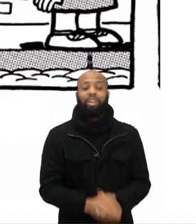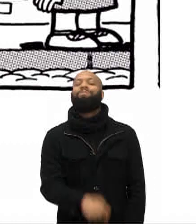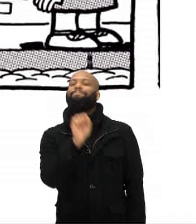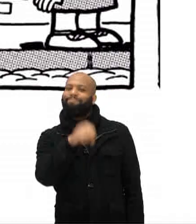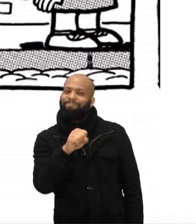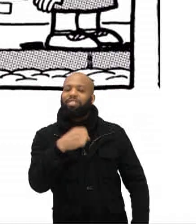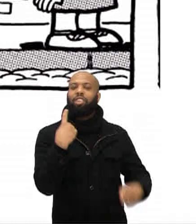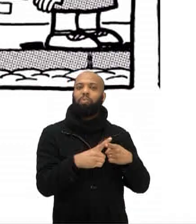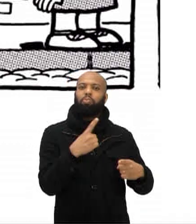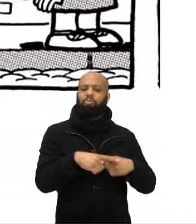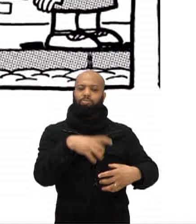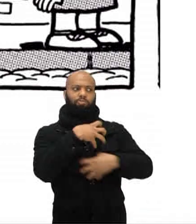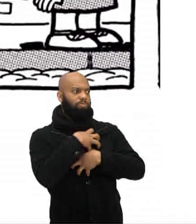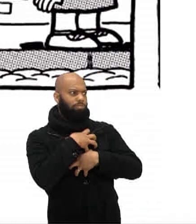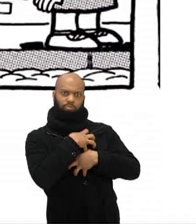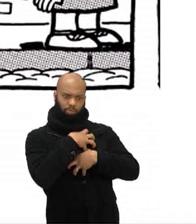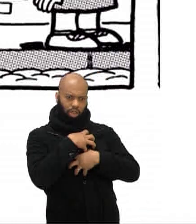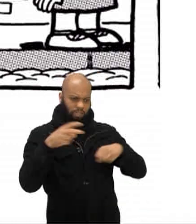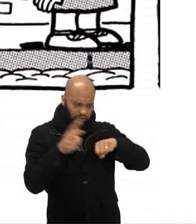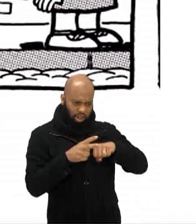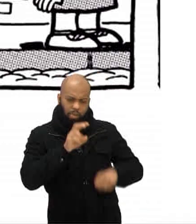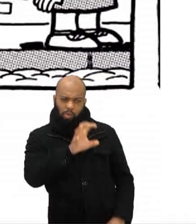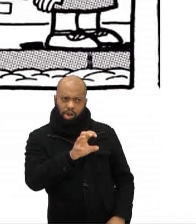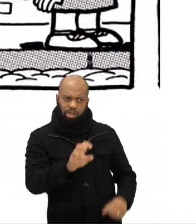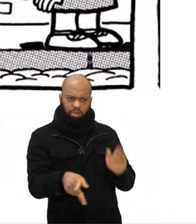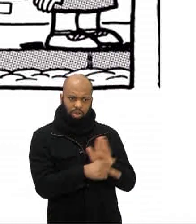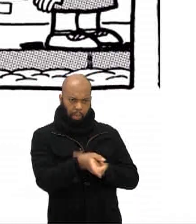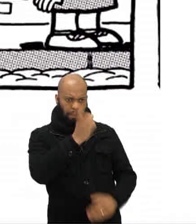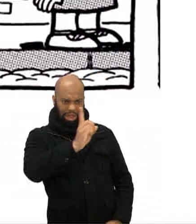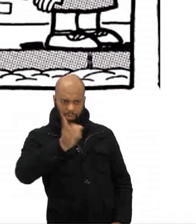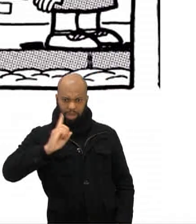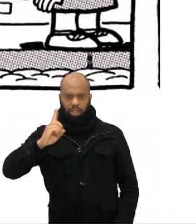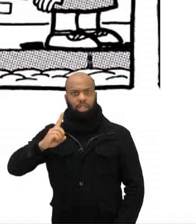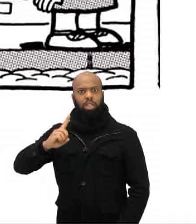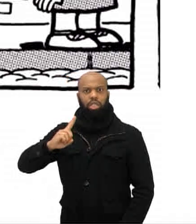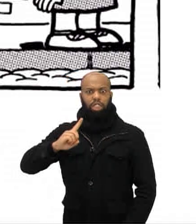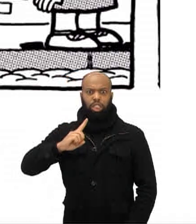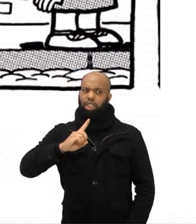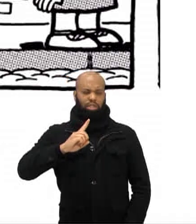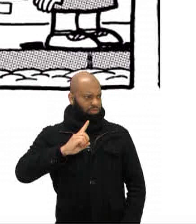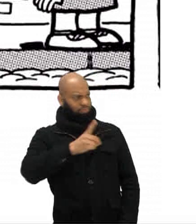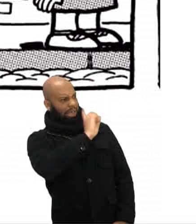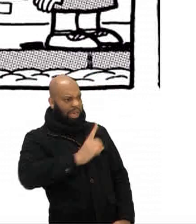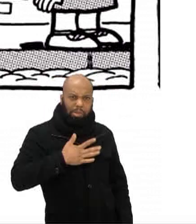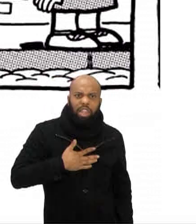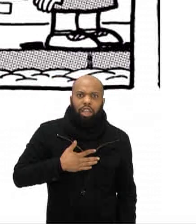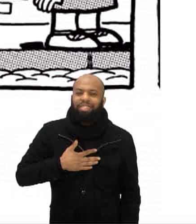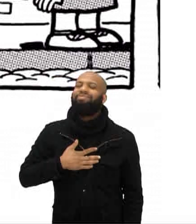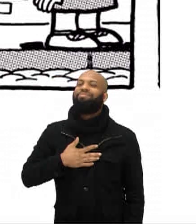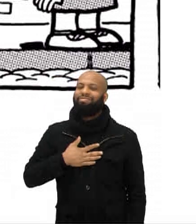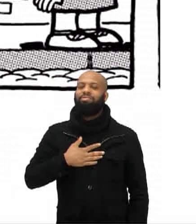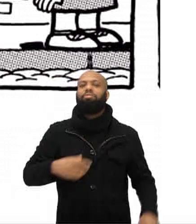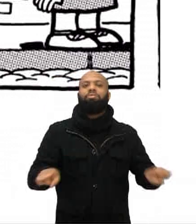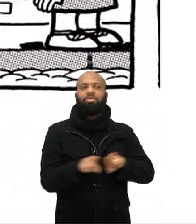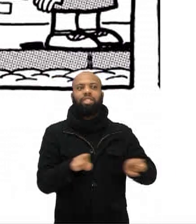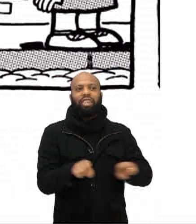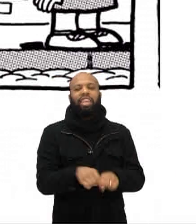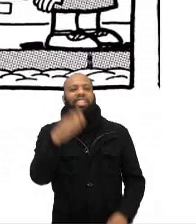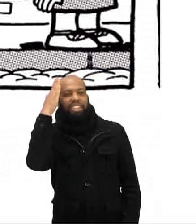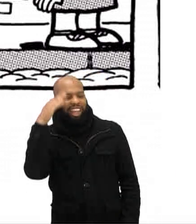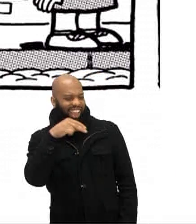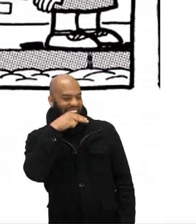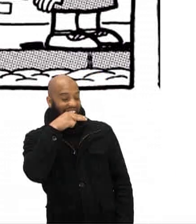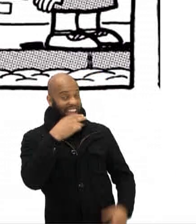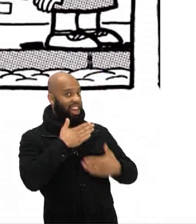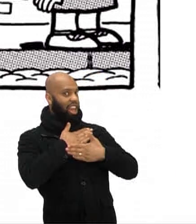Sim, pois um dos sentidos produzidos pelos verbos imperativos é o de ordem, né? É a ordem. E como sabemos, a Mônica